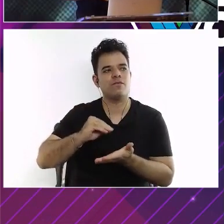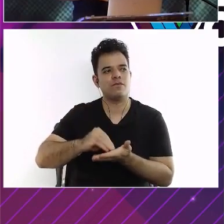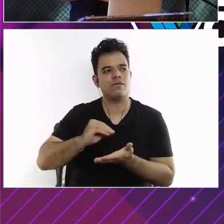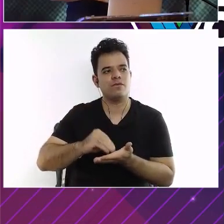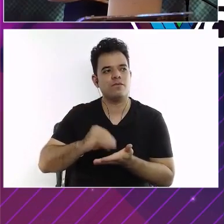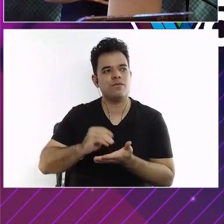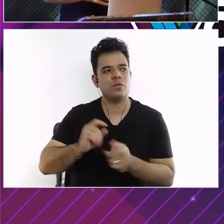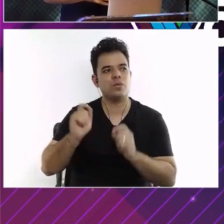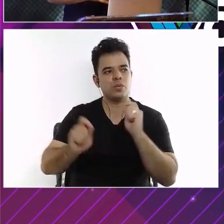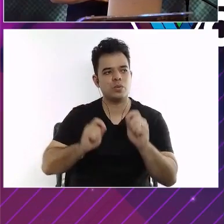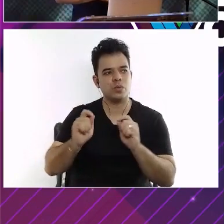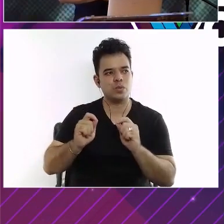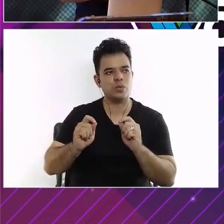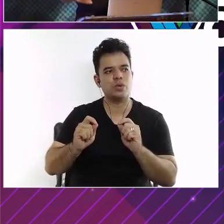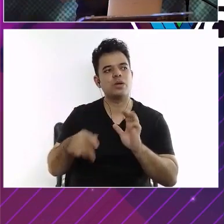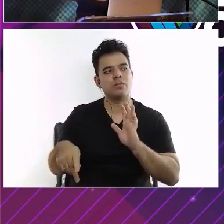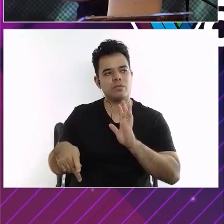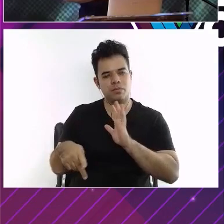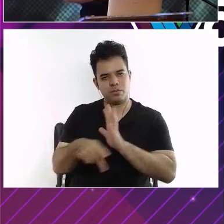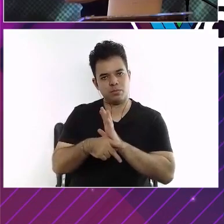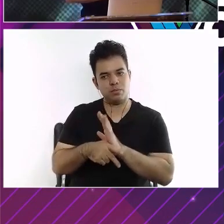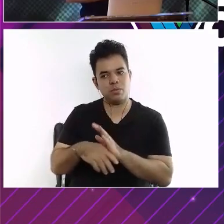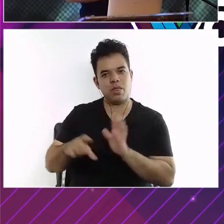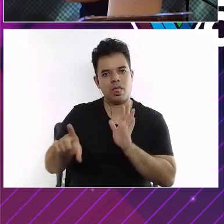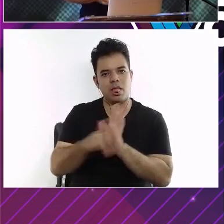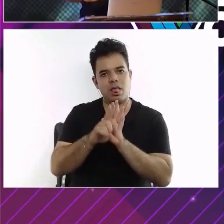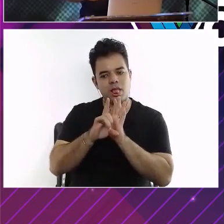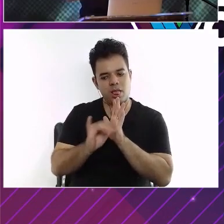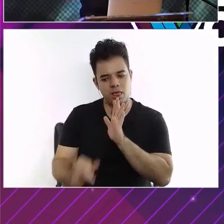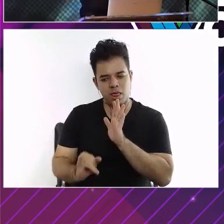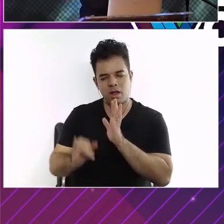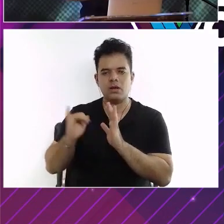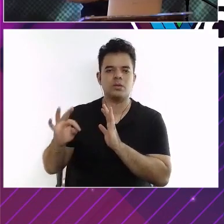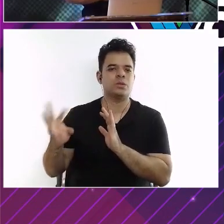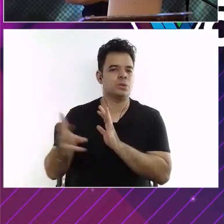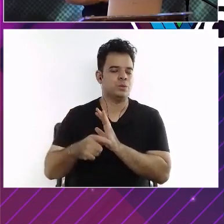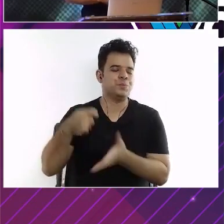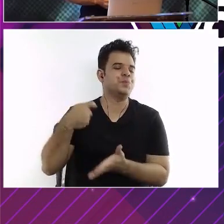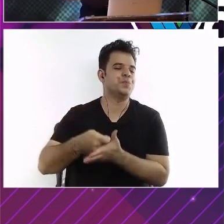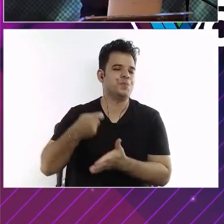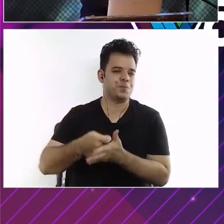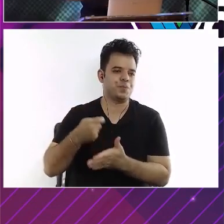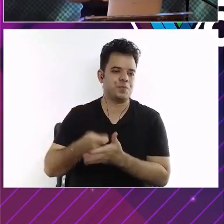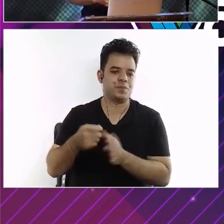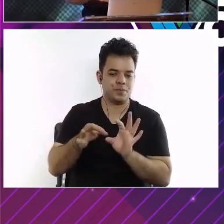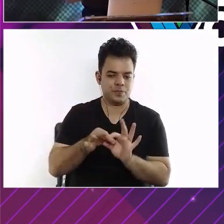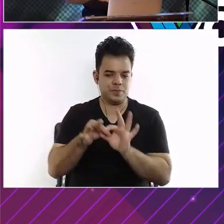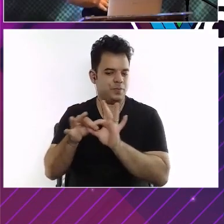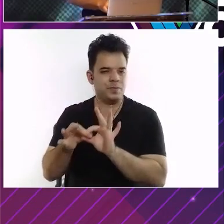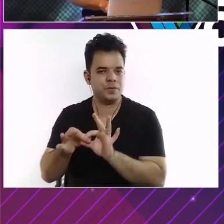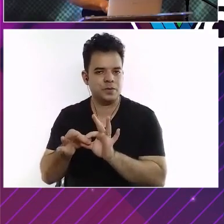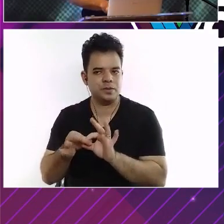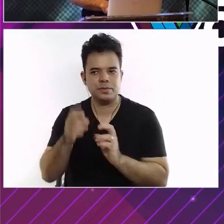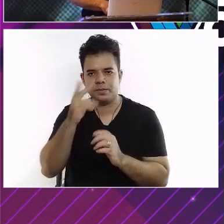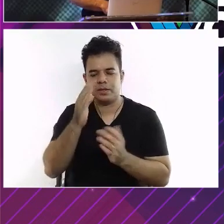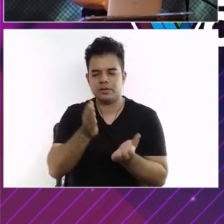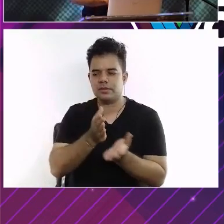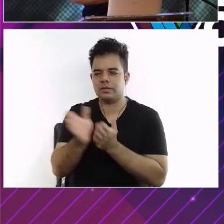que passou a ser quase que uma norma de quase todos os processos de construção colaborativa de qualquer coisa,